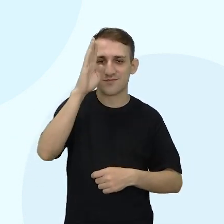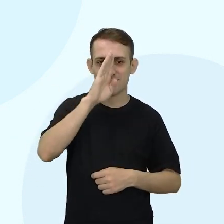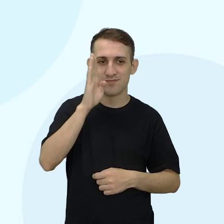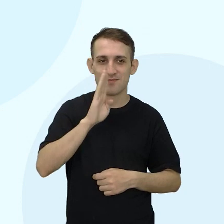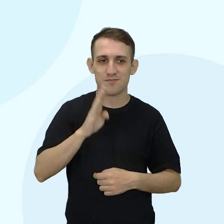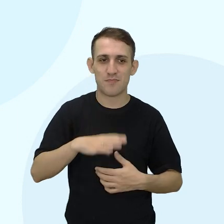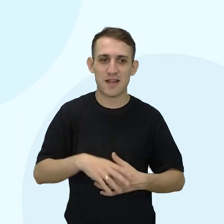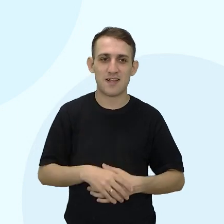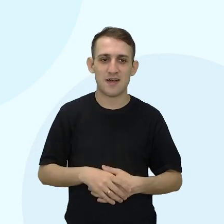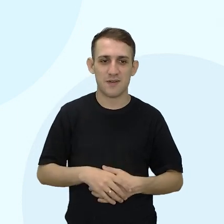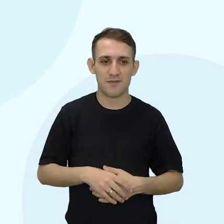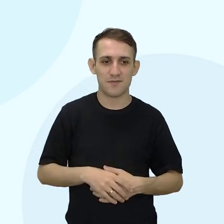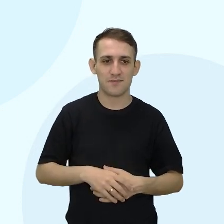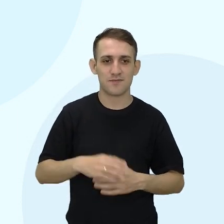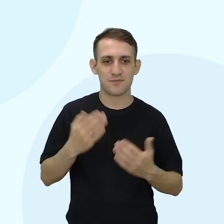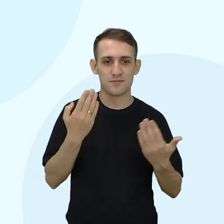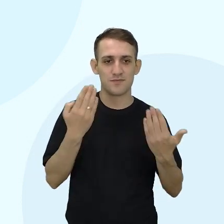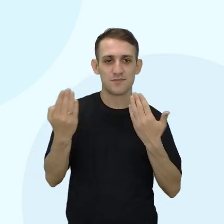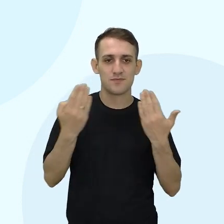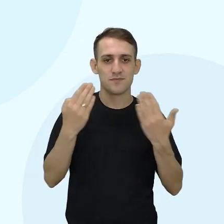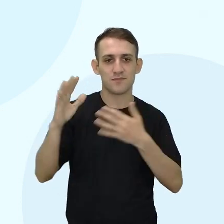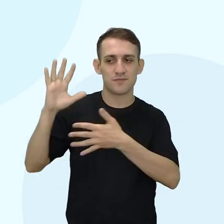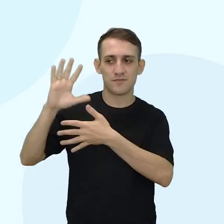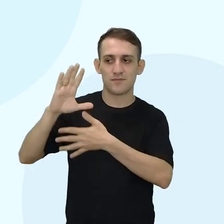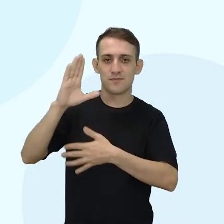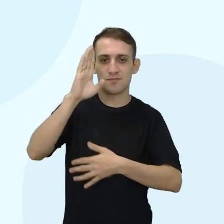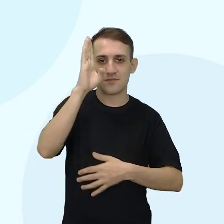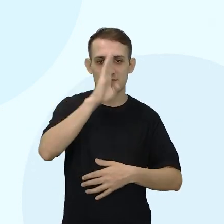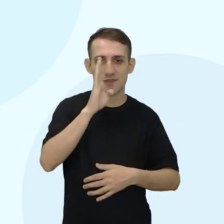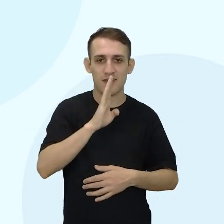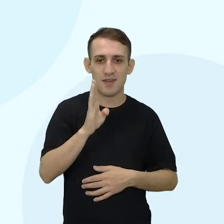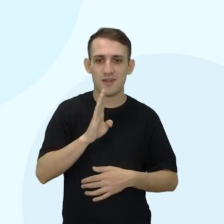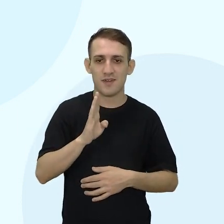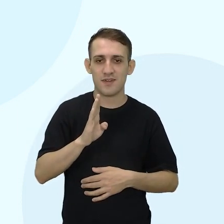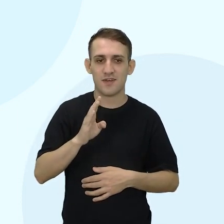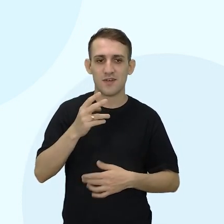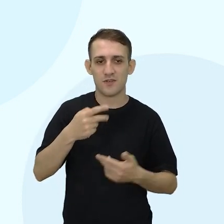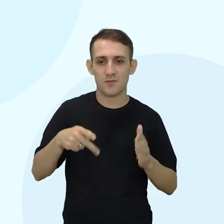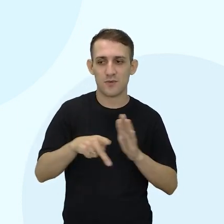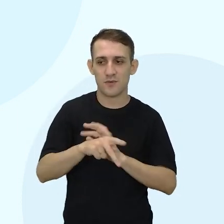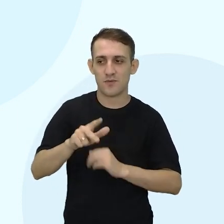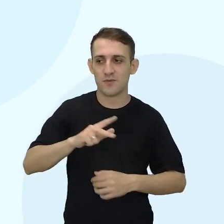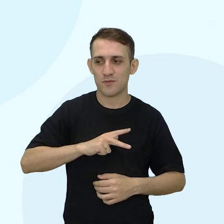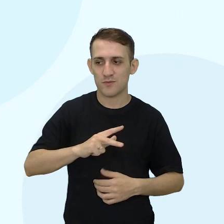brasileiras, comparando os mapas do Brasil desde a sua conquista pelos portugueses.